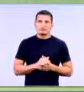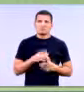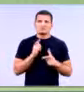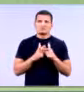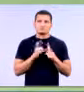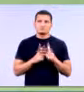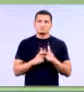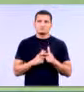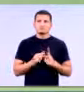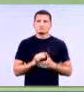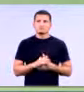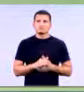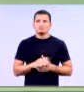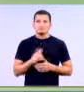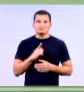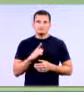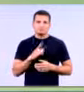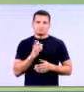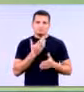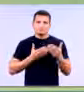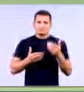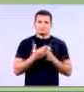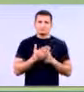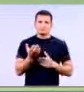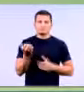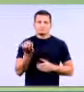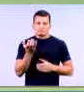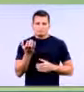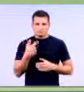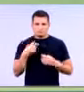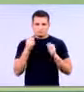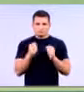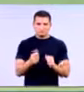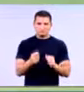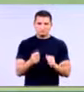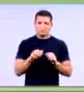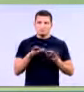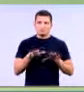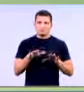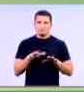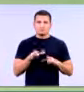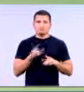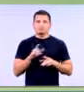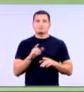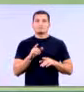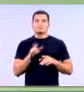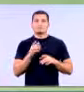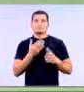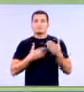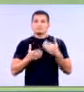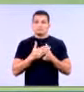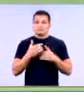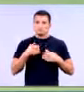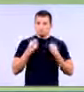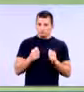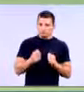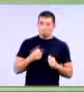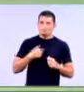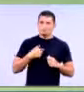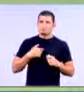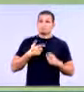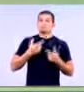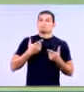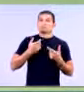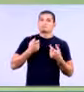Porque tem tudo que eu quero e eu posso, mas nem tudo que eu posso, eu devo.